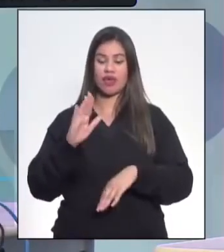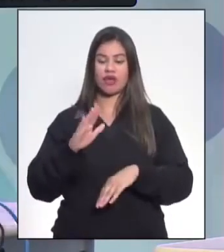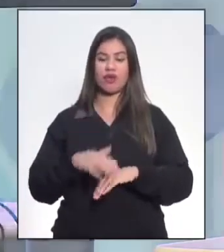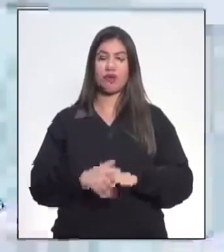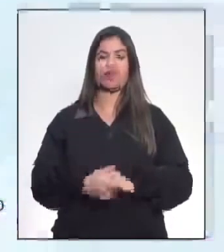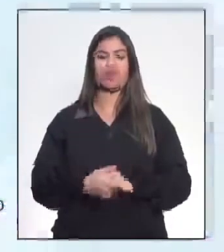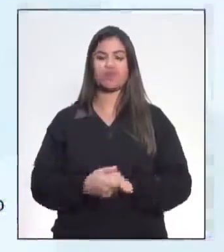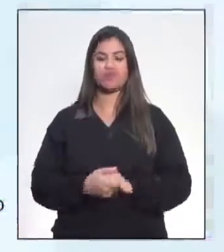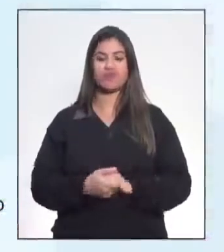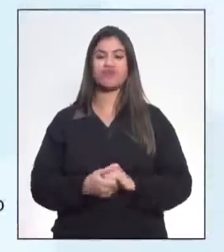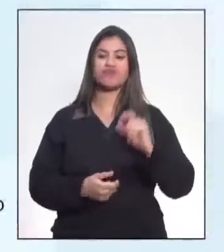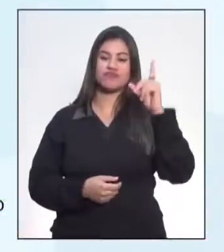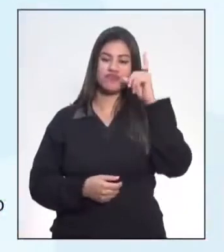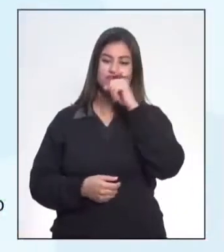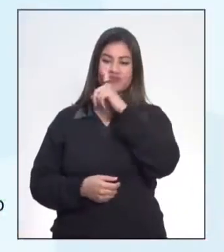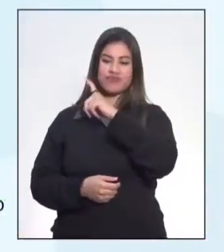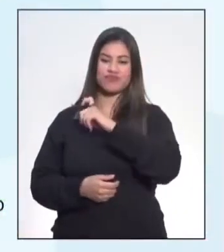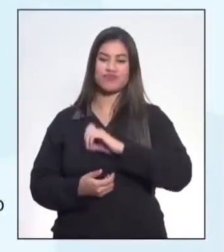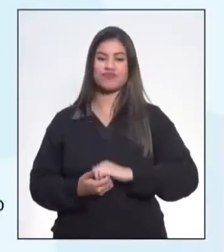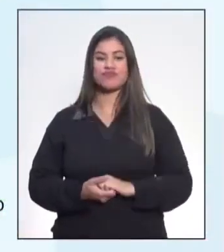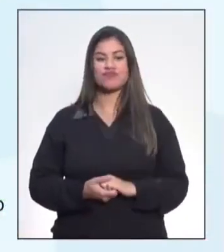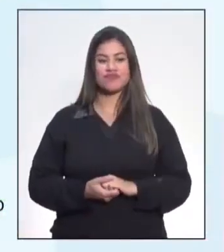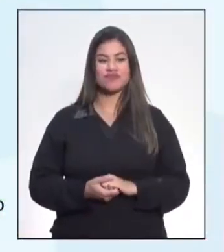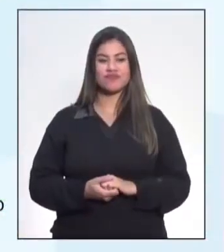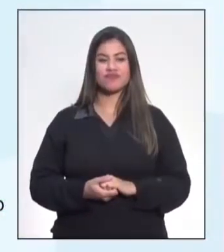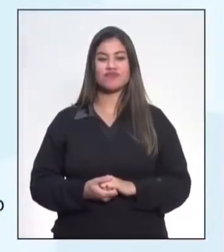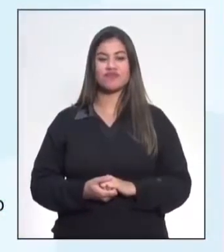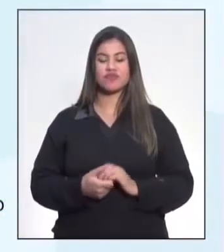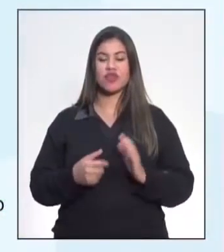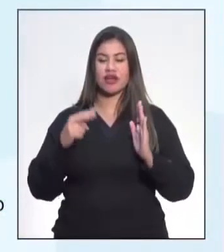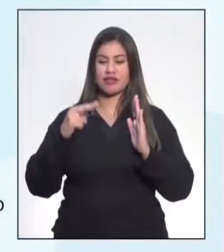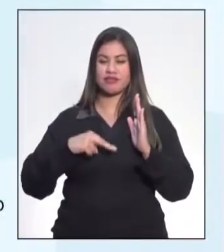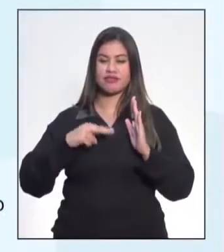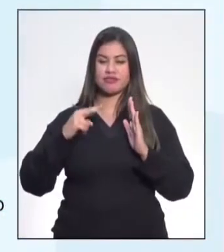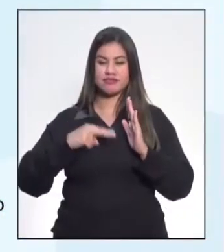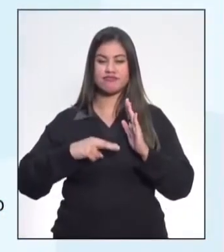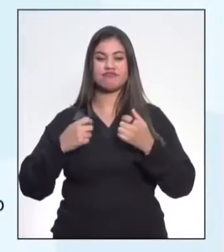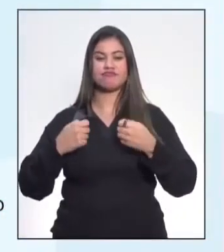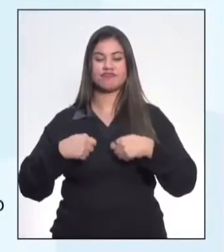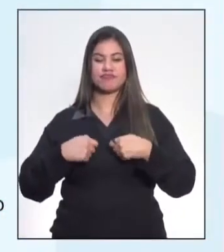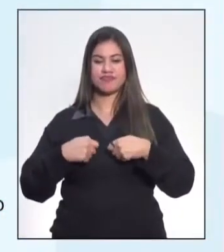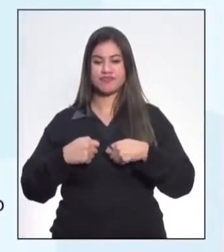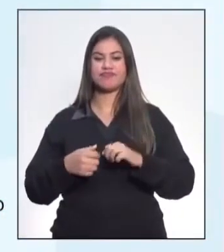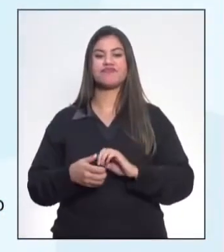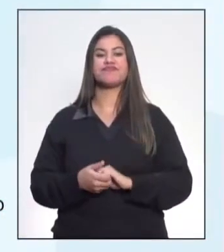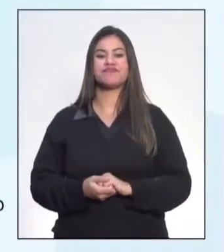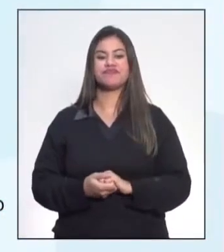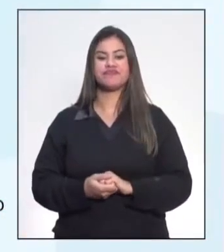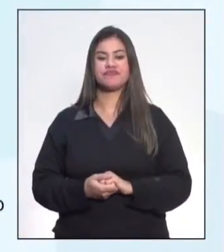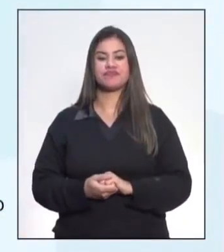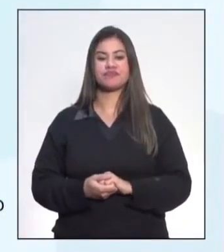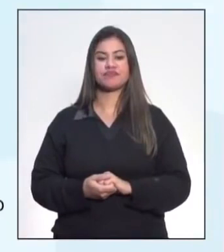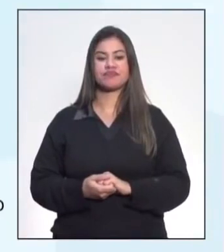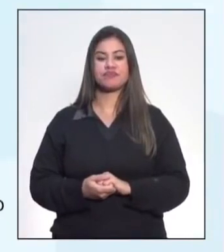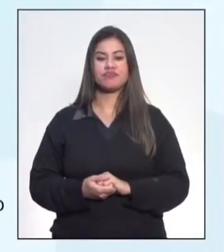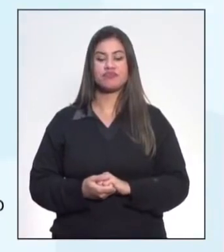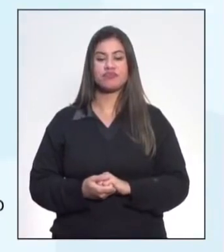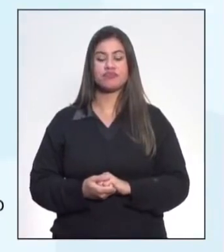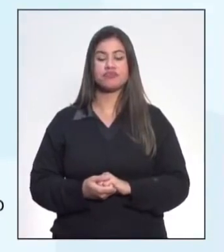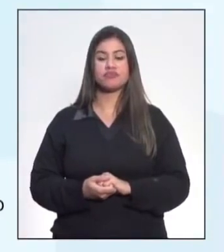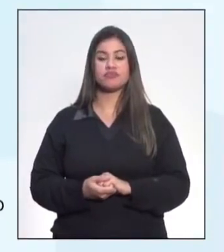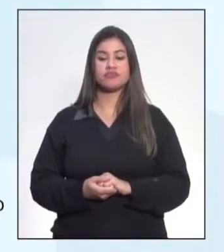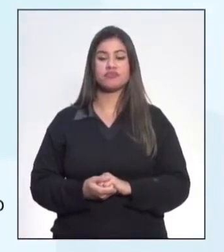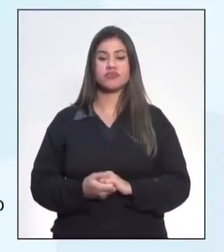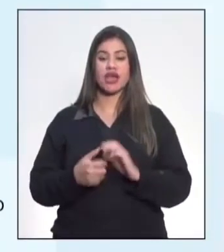exercício, porque ele é um pouquinho mais longo, né? E eu tenho que ler com muita atenção para poder entender. Então, eu vou deixar para